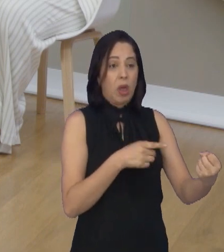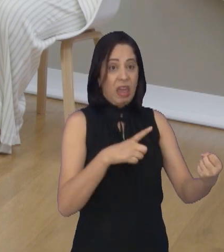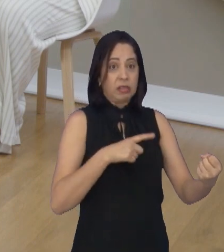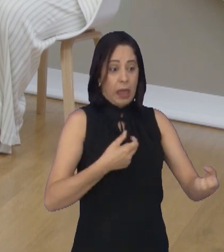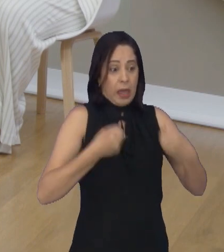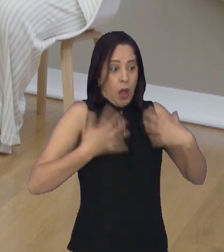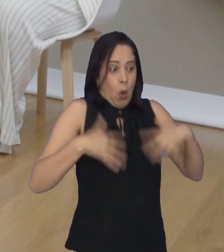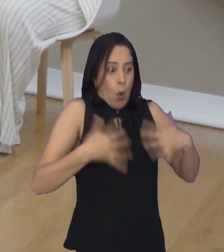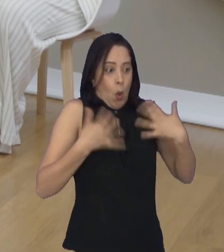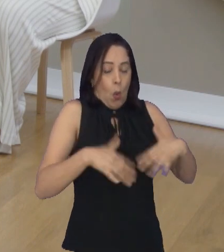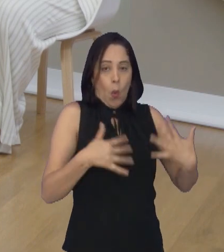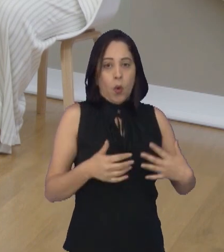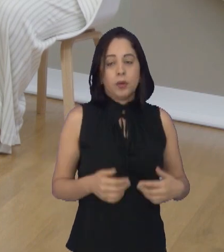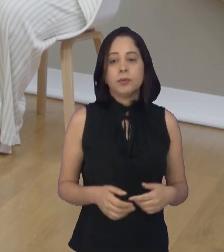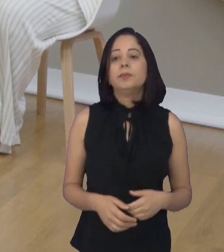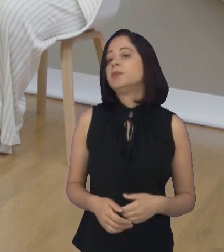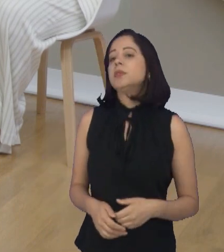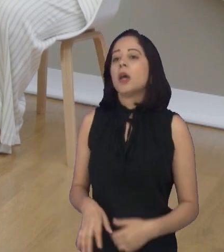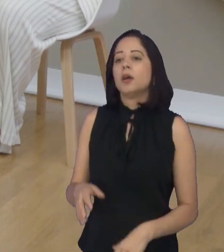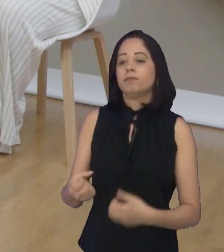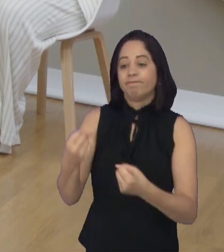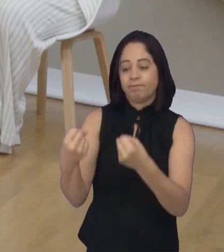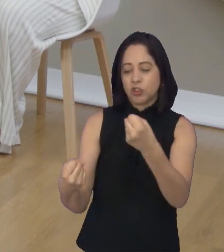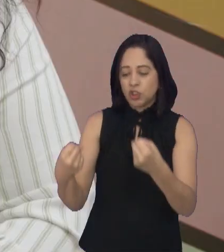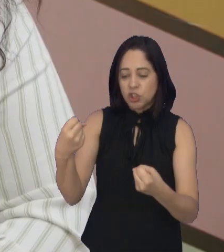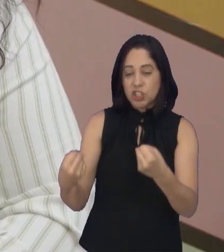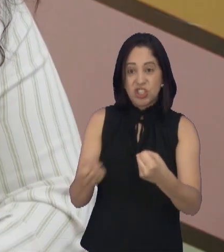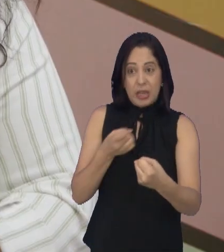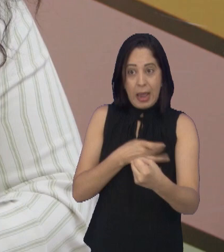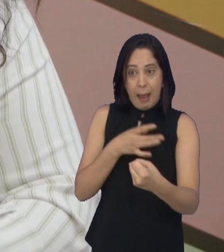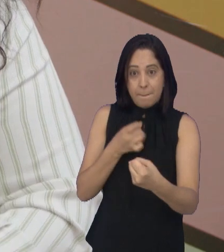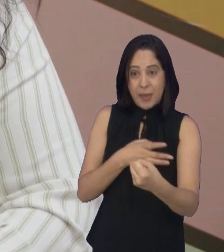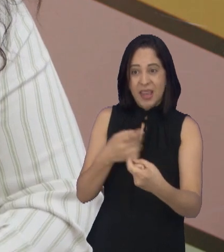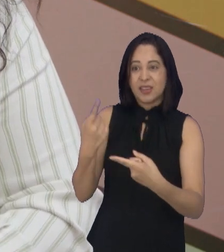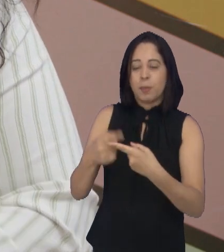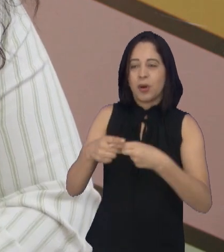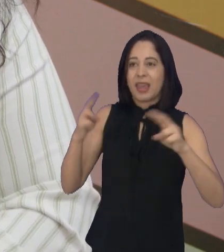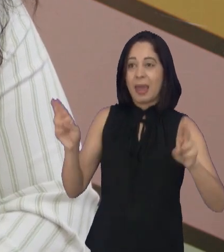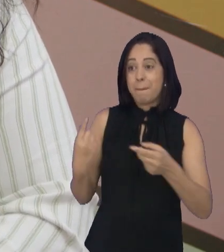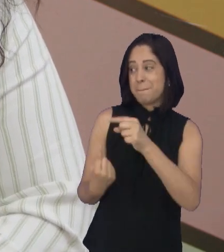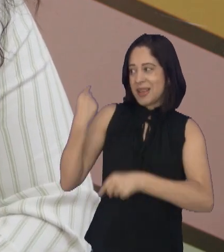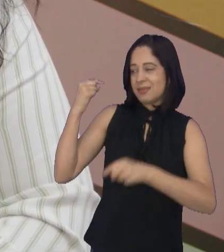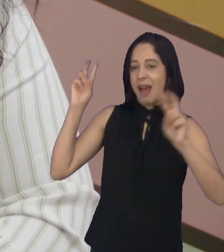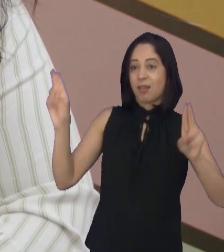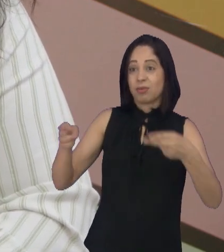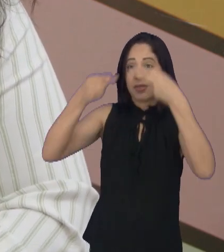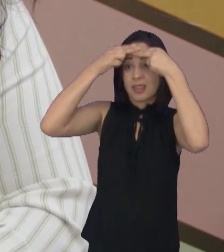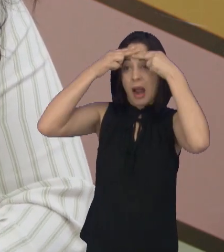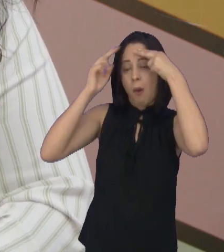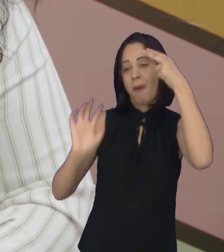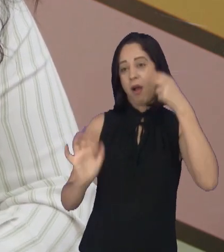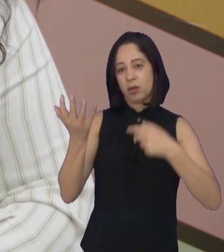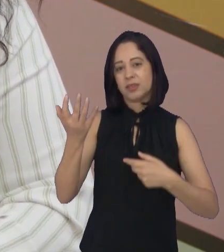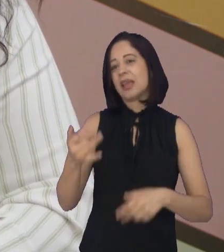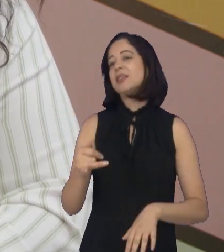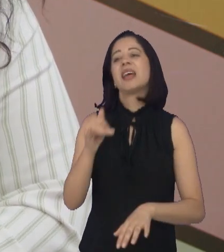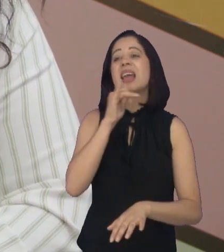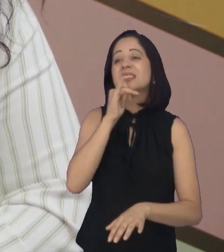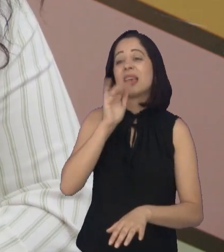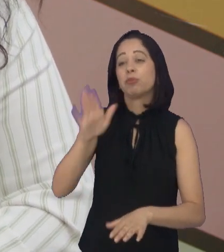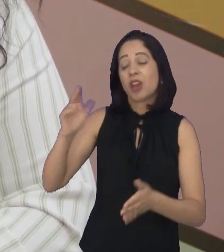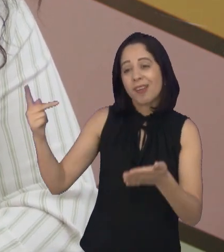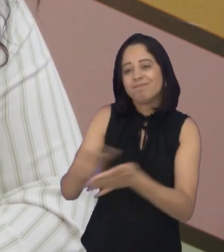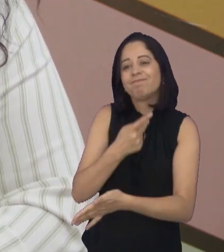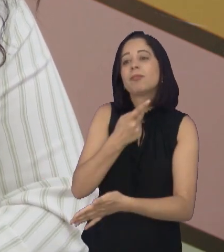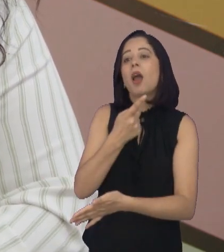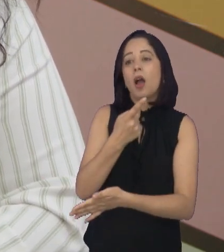mesmo. Claro. Bom, o medo da direção, ele pode vir de traumas passados. Então, se você já teve alguma